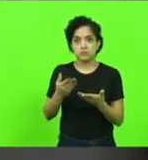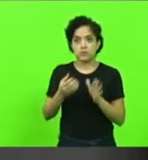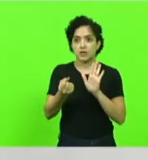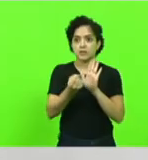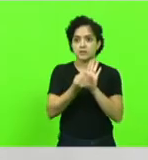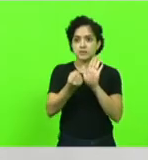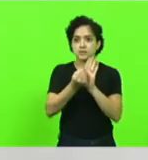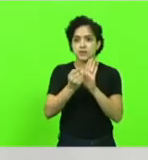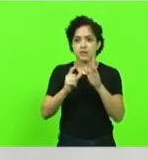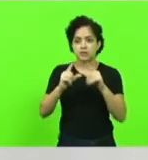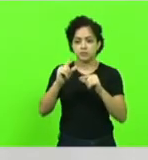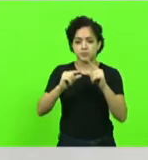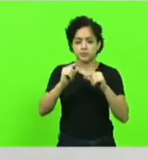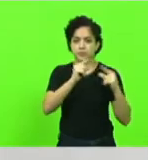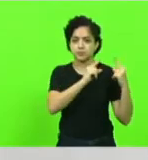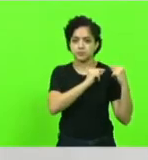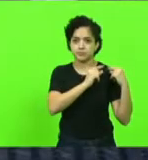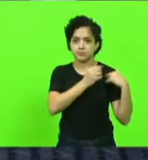quanto que é?